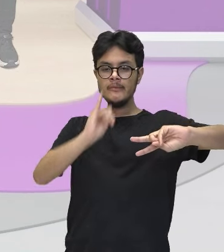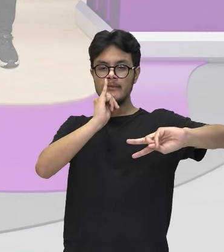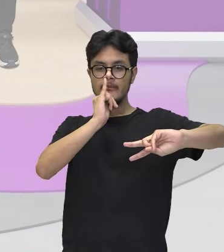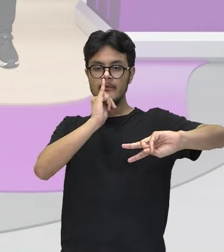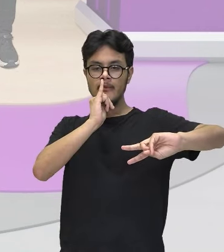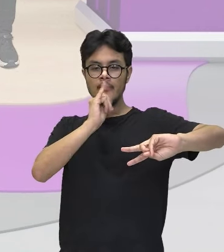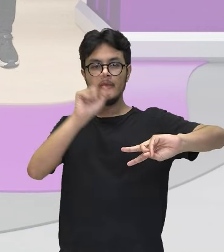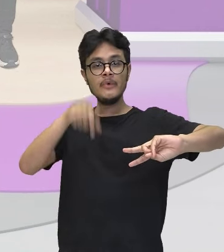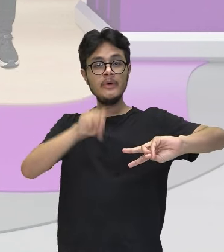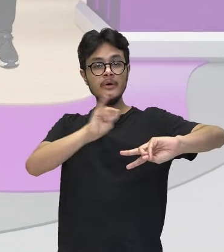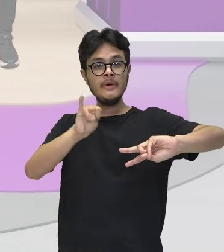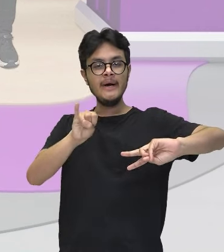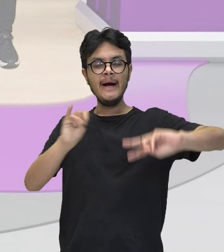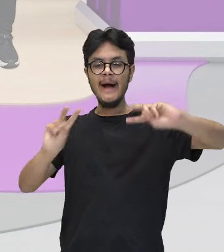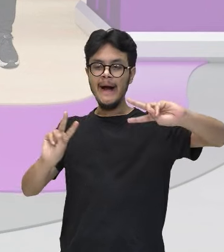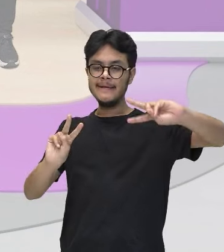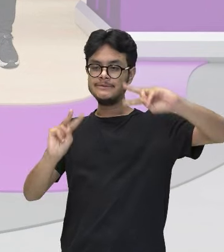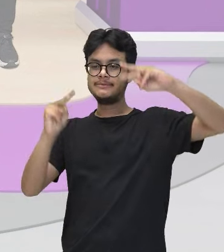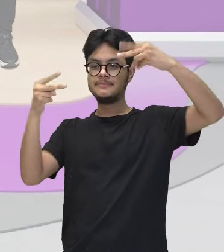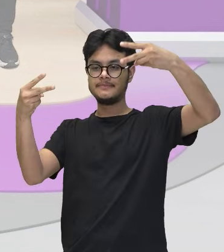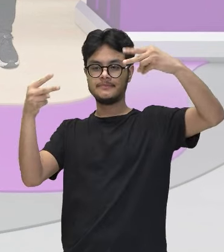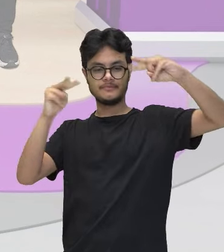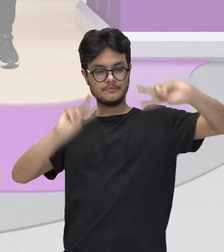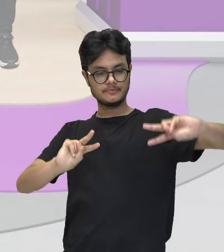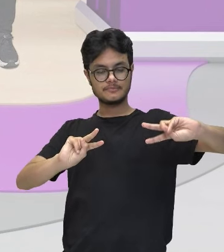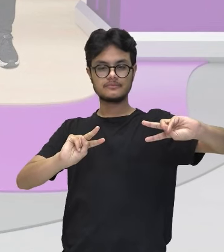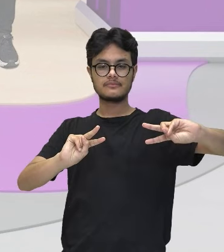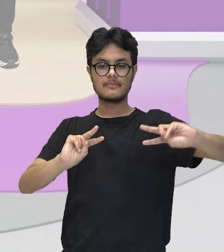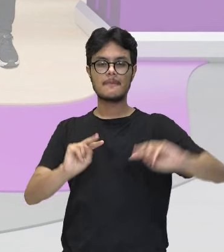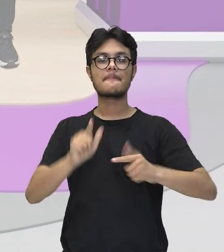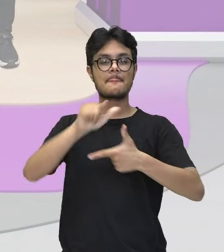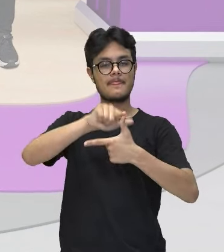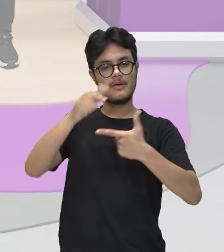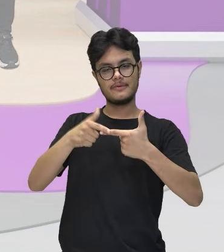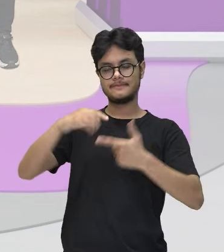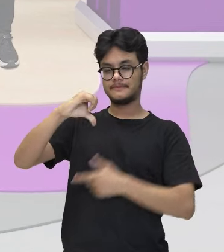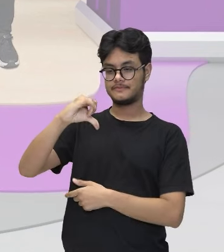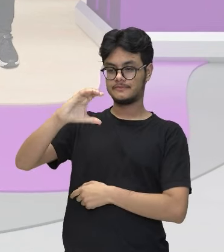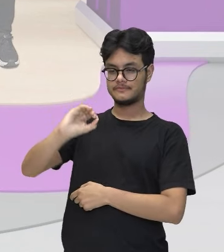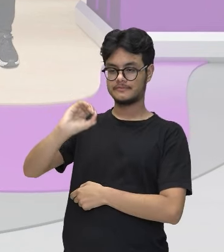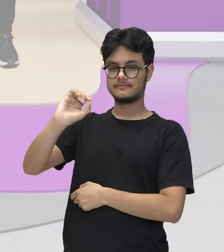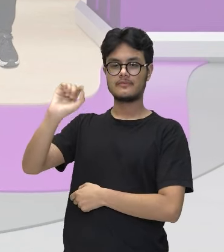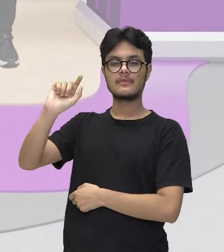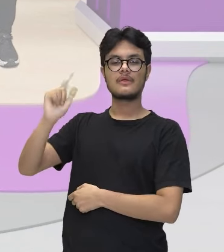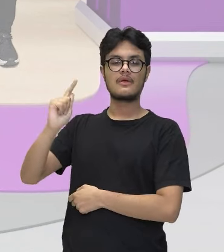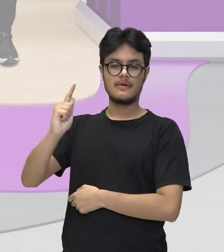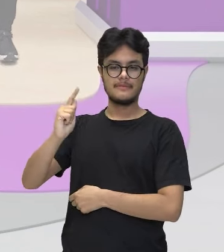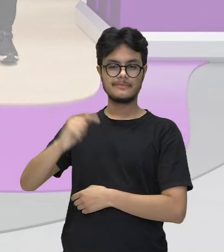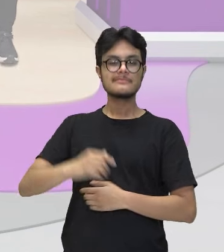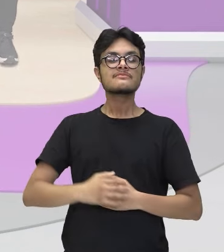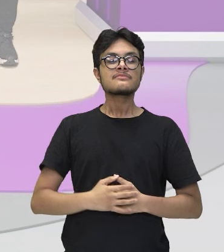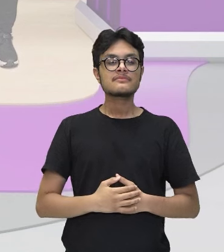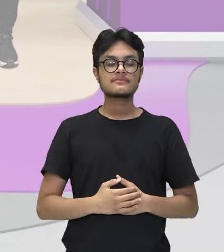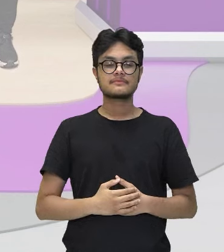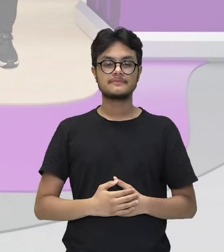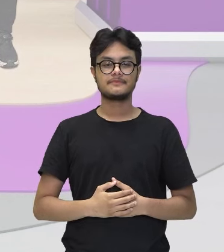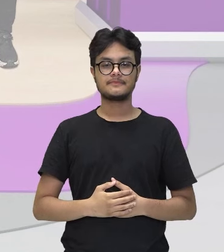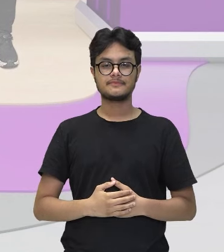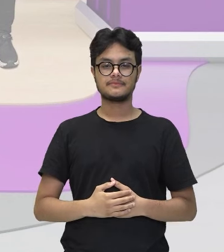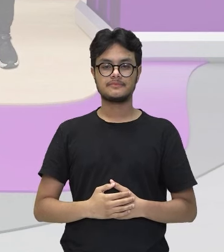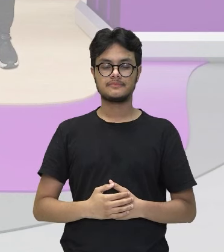lado maior e o ângulo que está oposto a esse lado vai ser o ângulo de 90 graus, que a gente chama de ângulo reto, tá